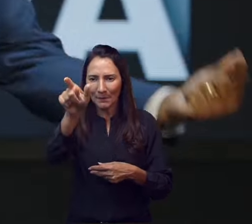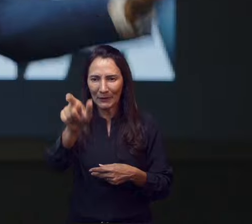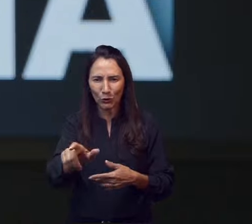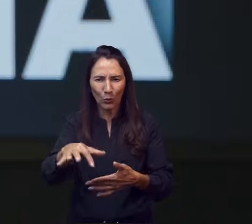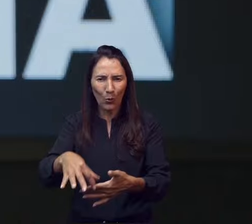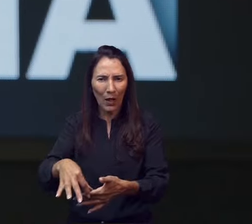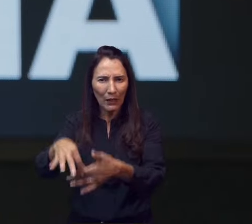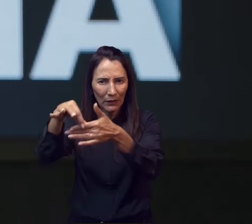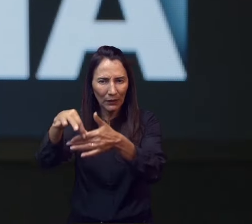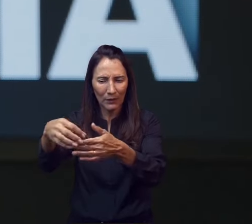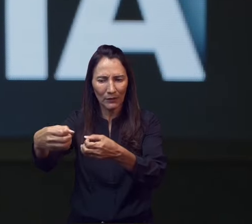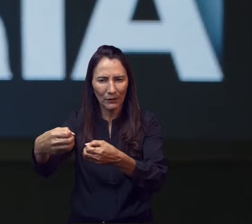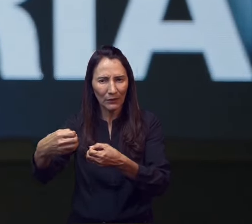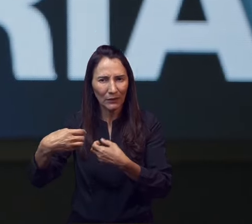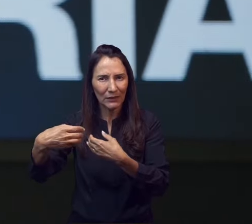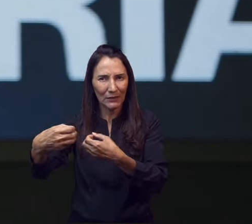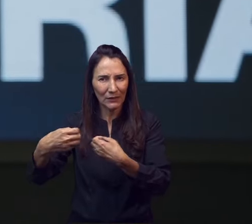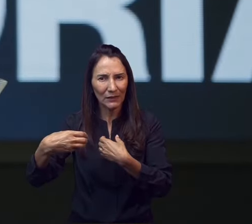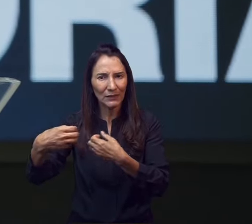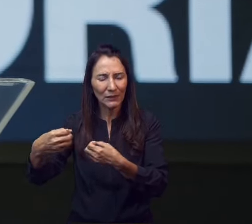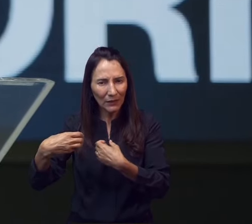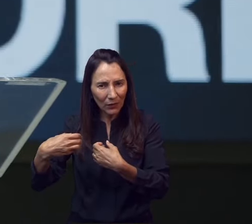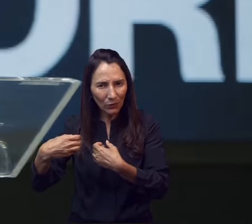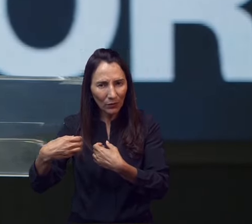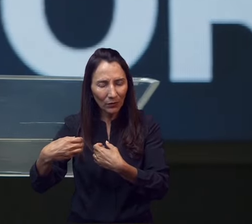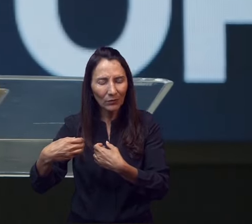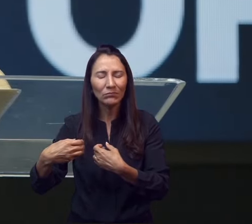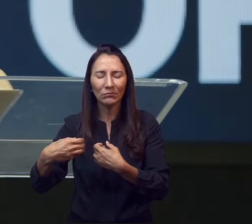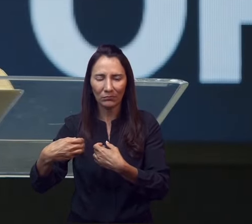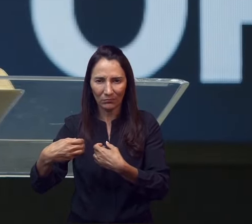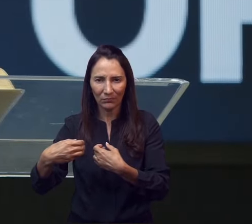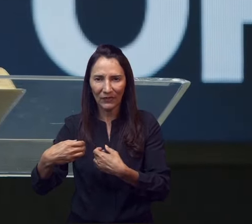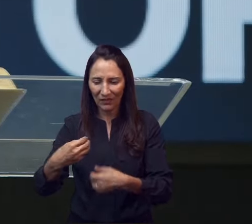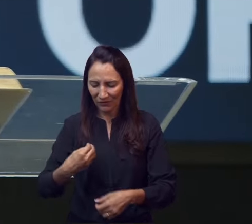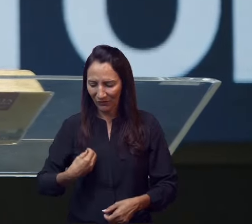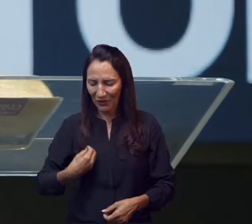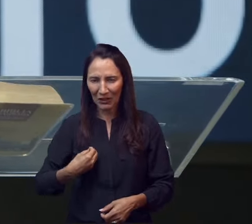lábios deste homem tem mudado a história da minha vida